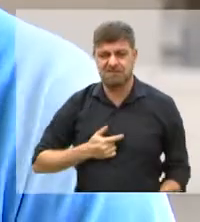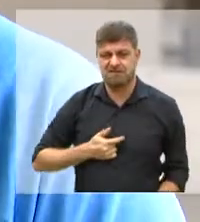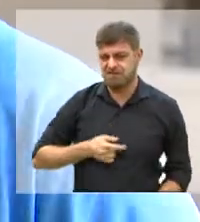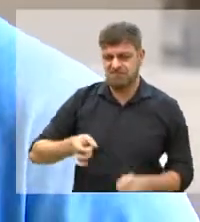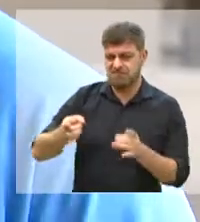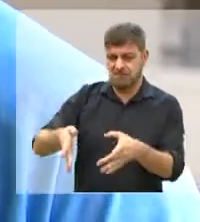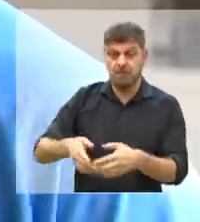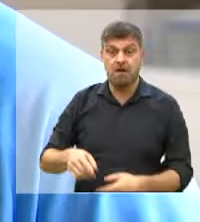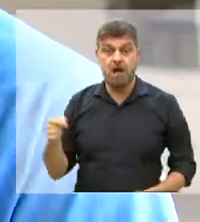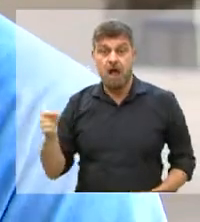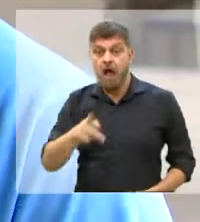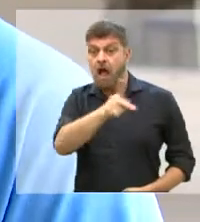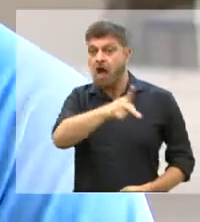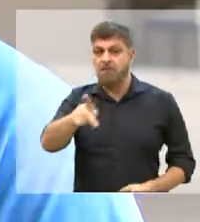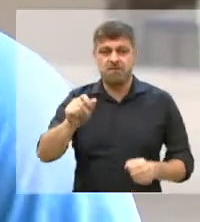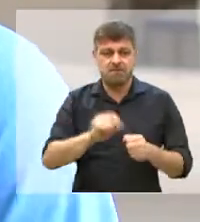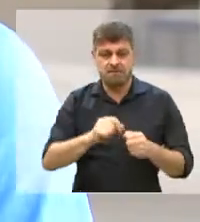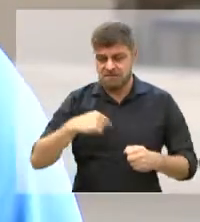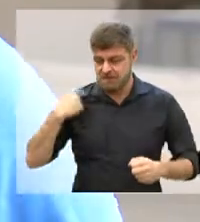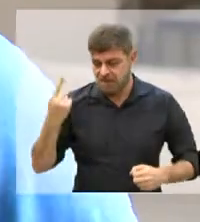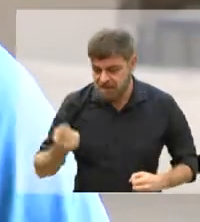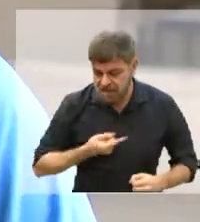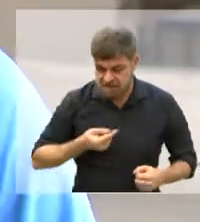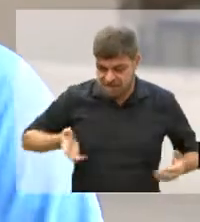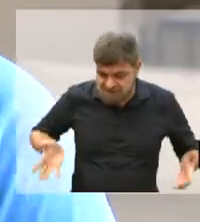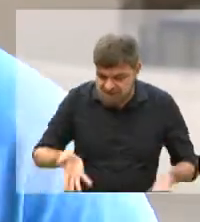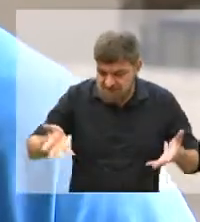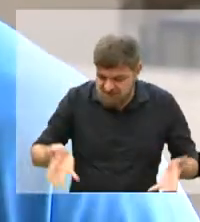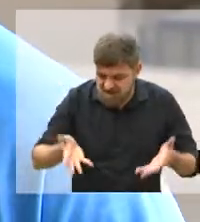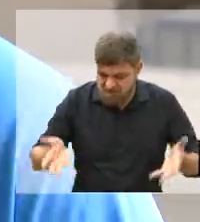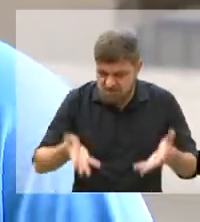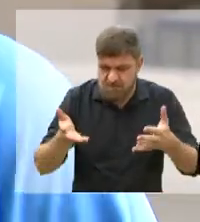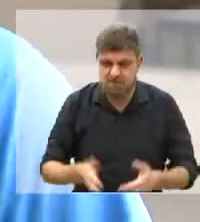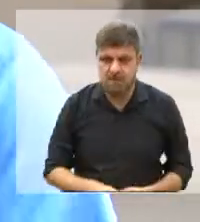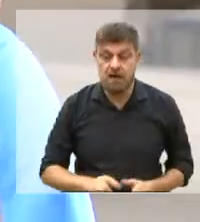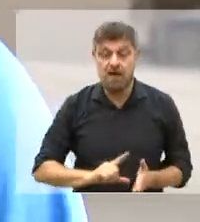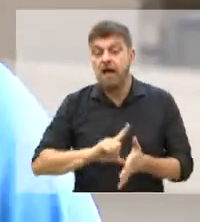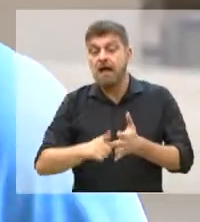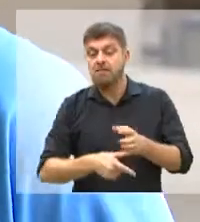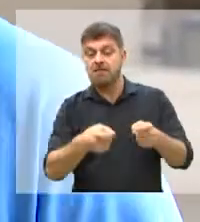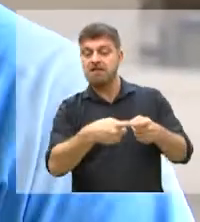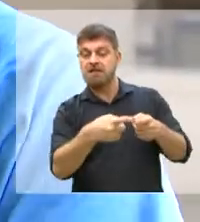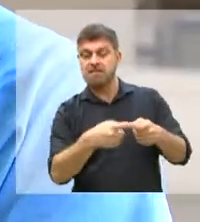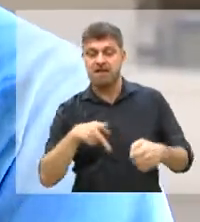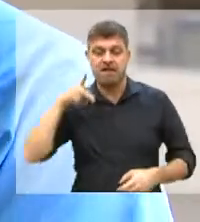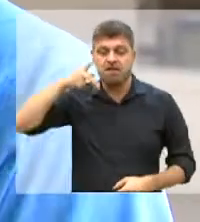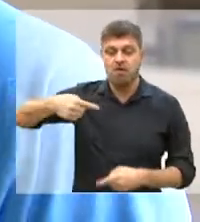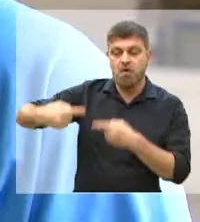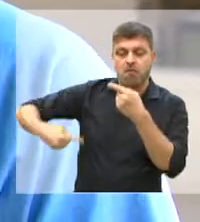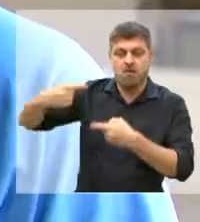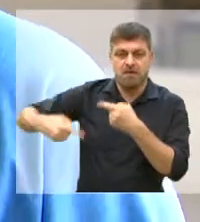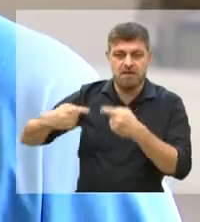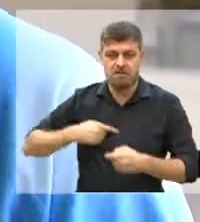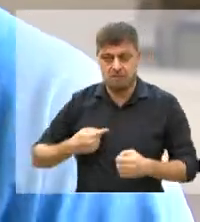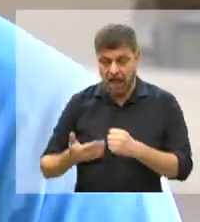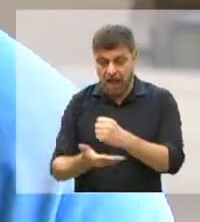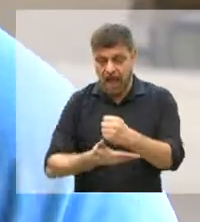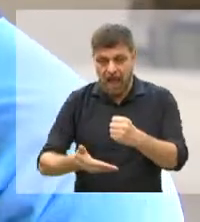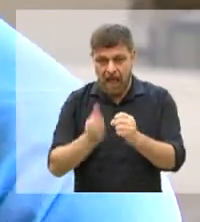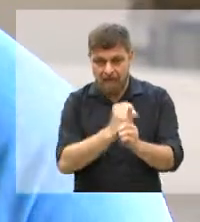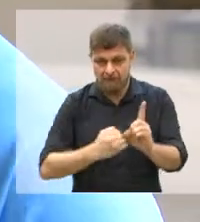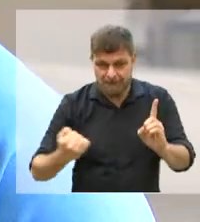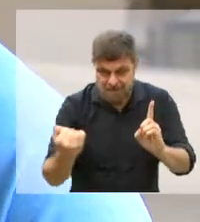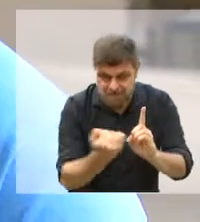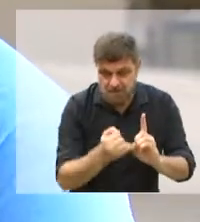os professores que vão dar formação para os alunos, aqueles que serão médicos, doutores, novos políticos, todas as bases sociáveis